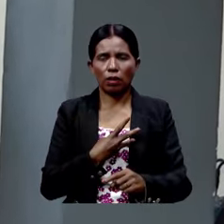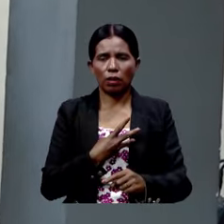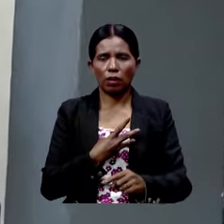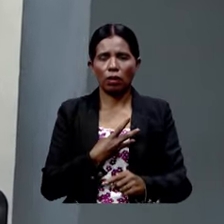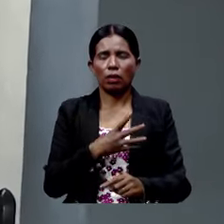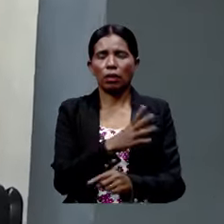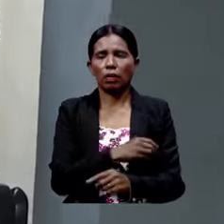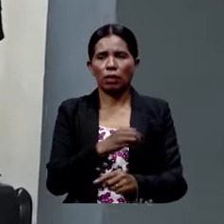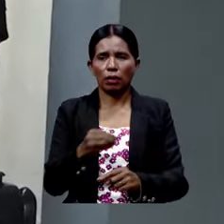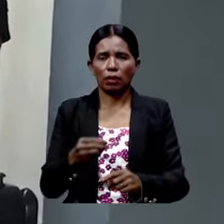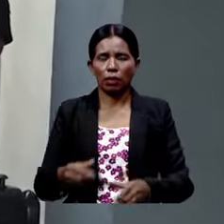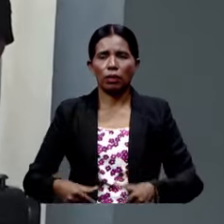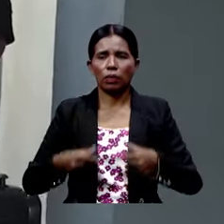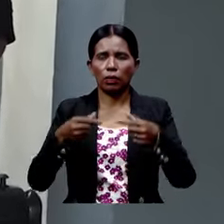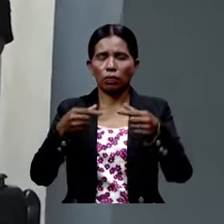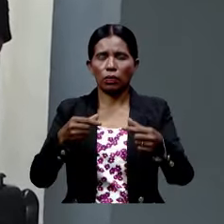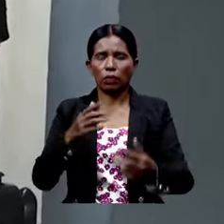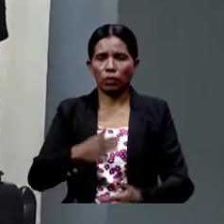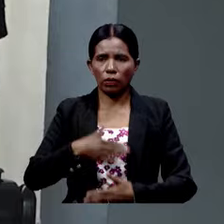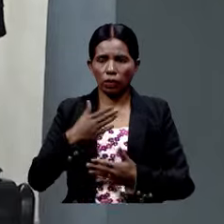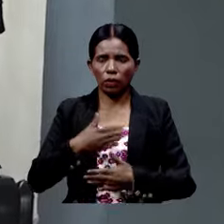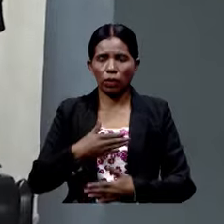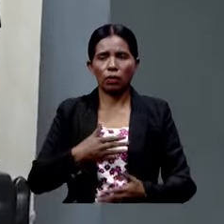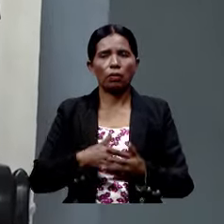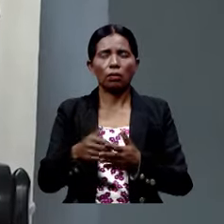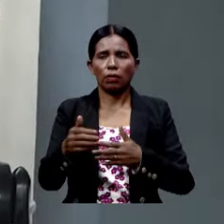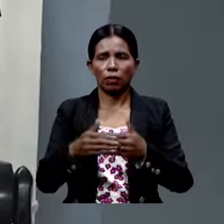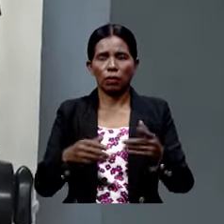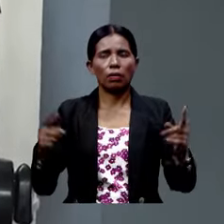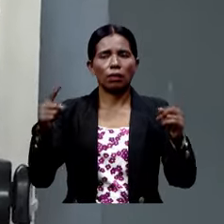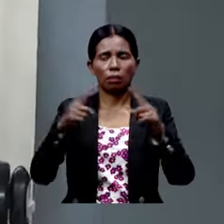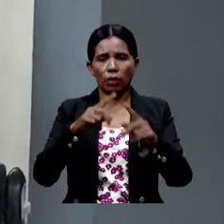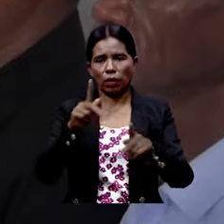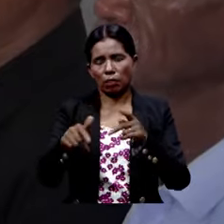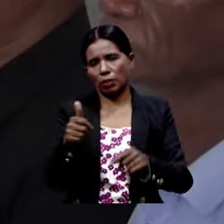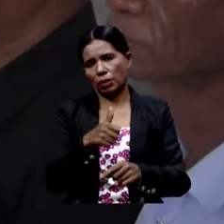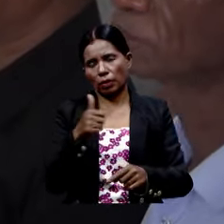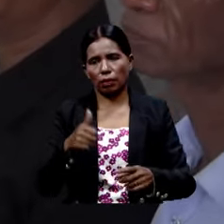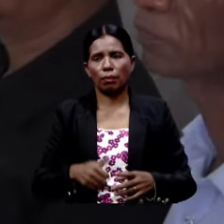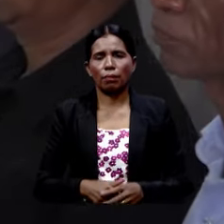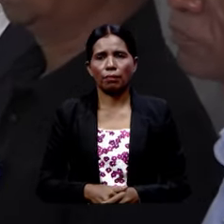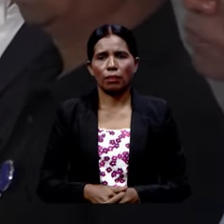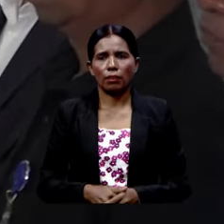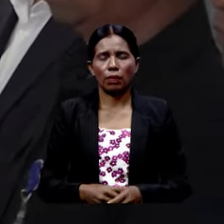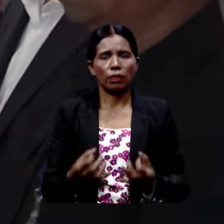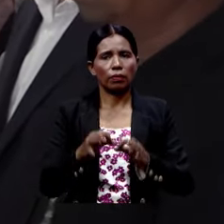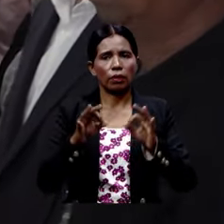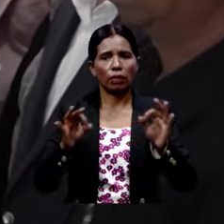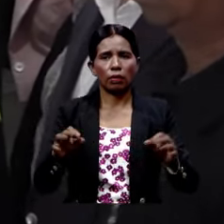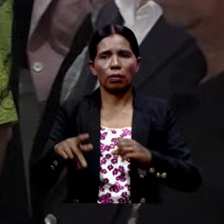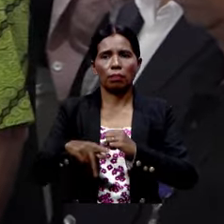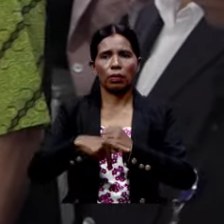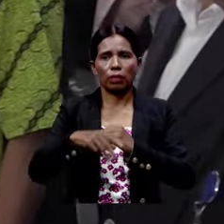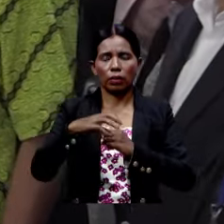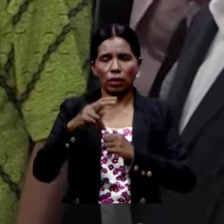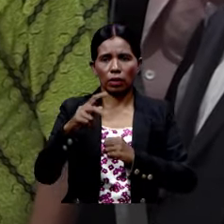Behira, e te fo solo, bye bye, ba, emocelo. Rafael remata, quadro partido